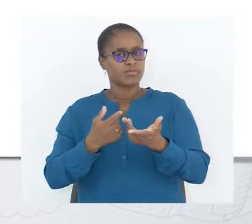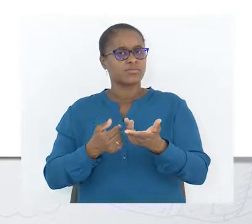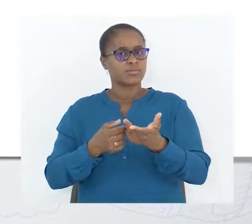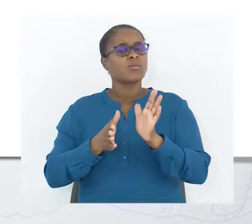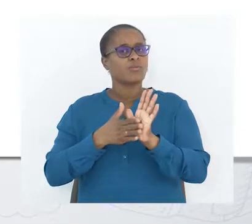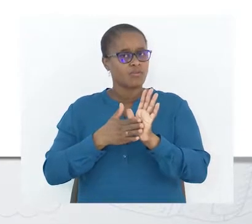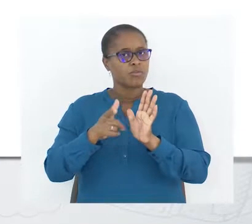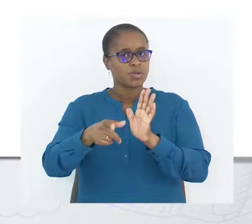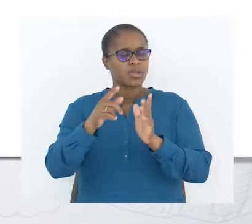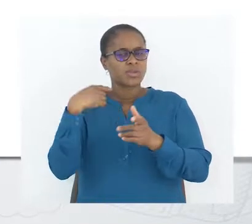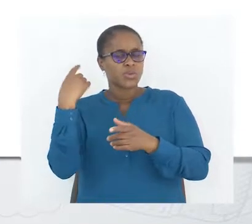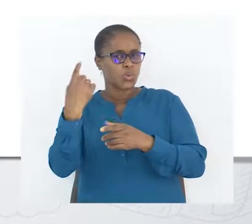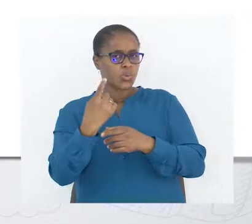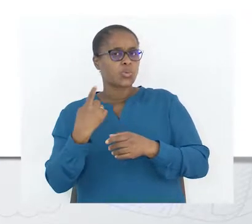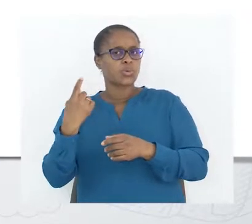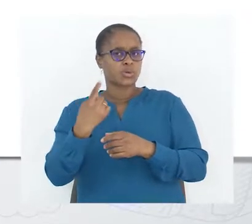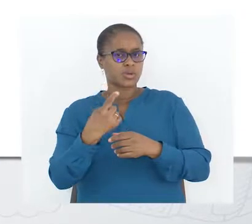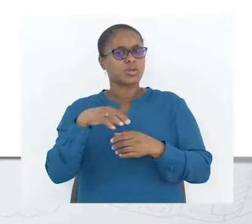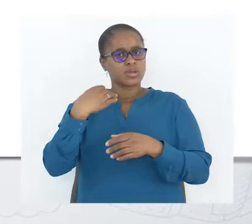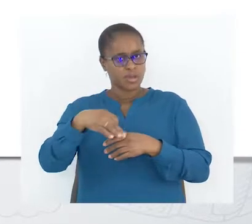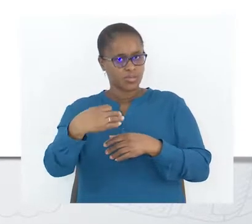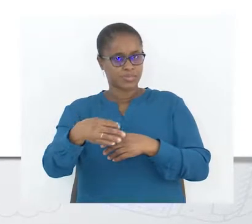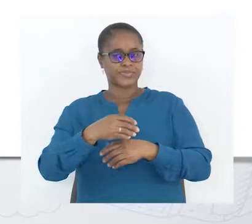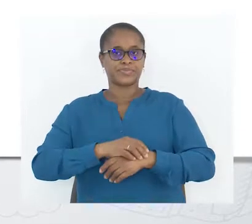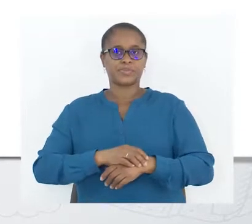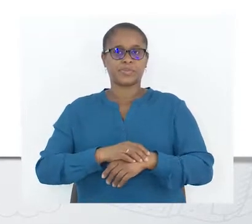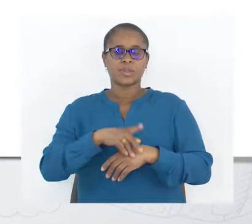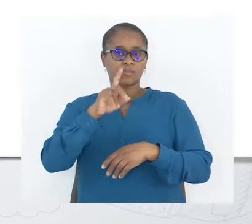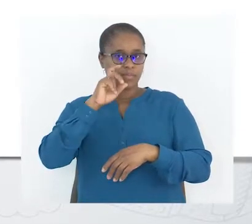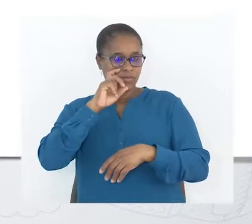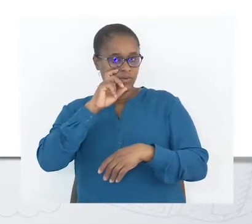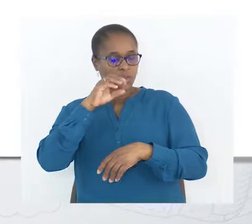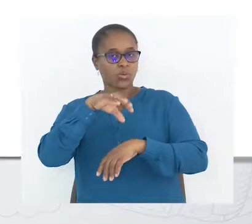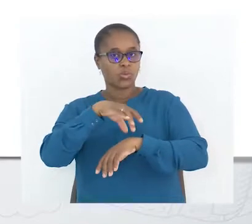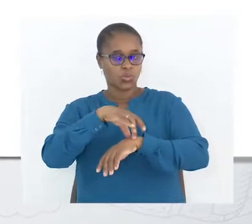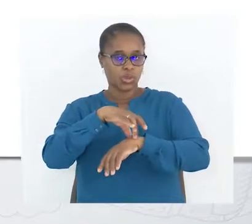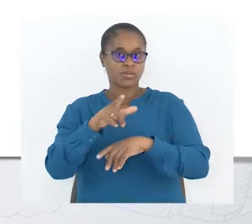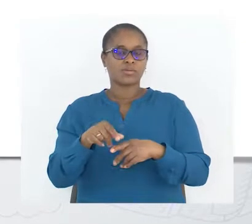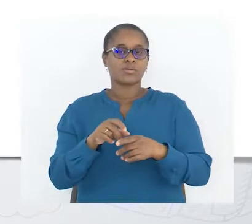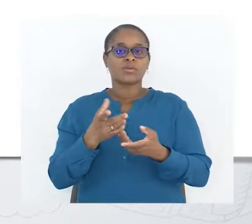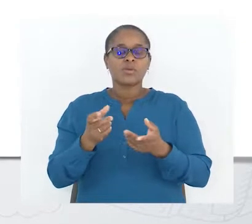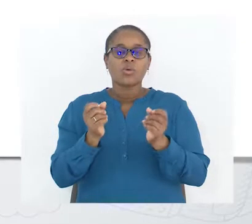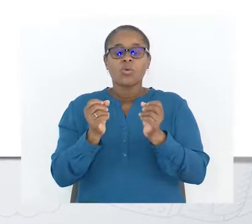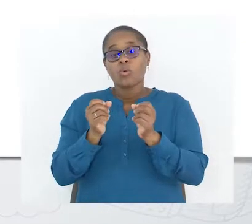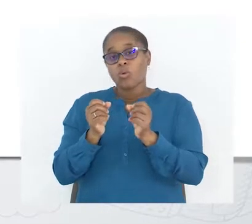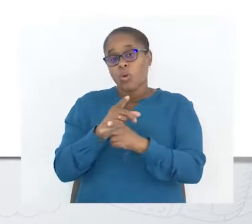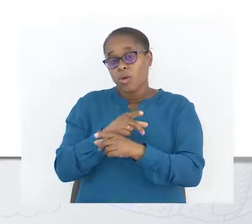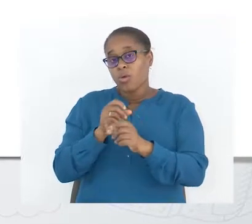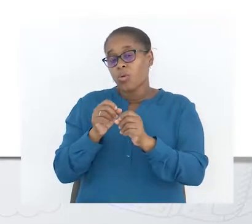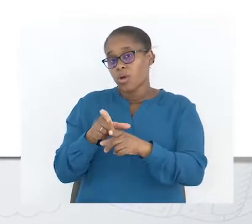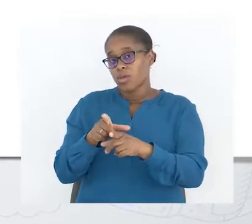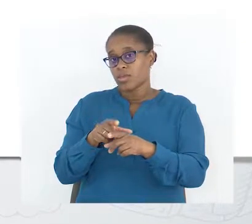é duradoura e permanente, prevenindo o paciente contra reinfecção